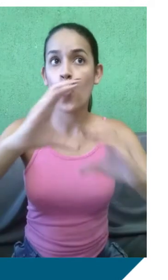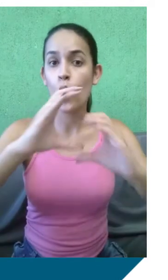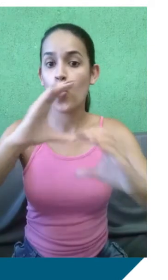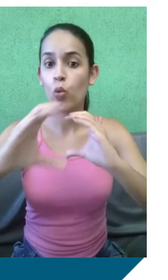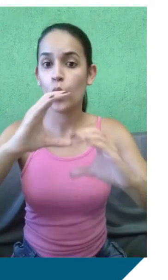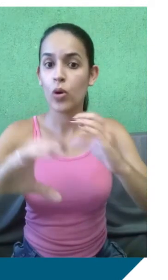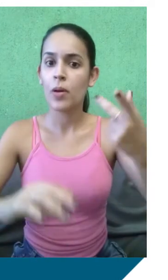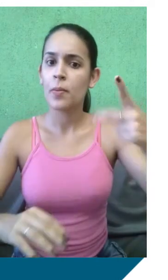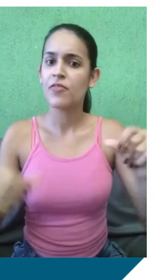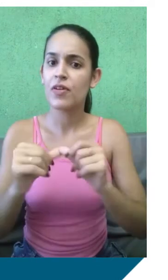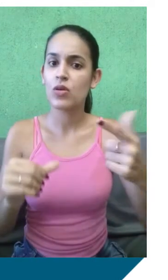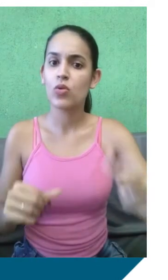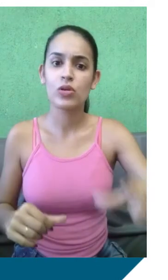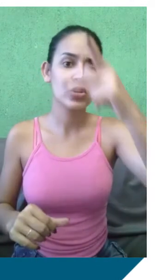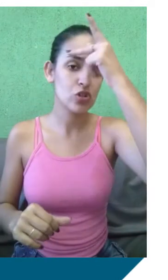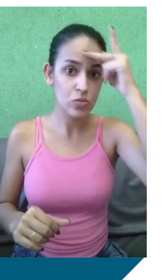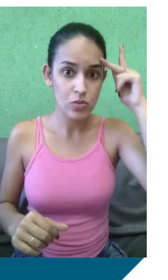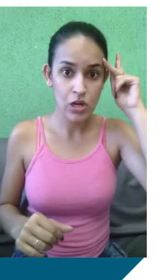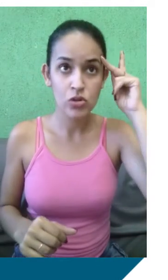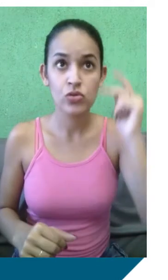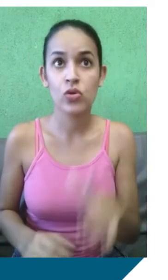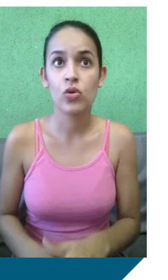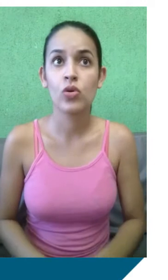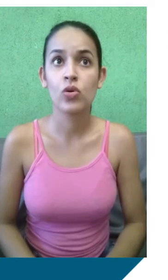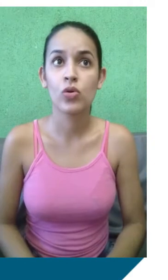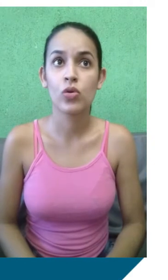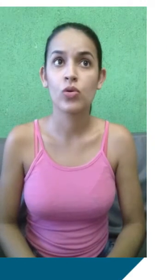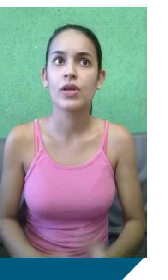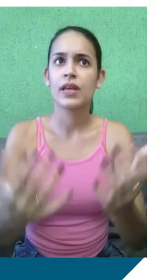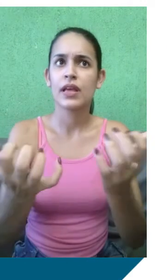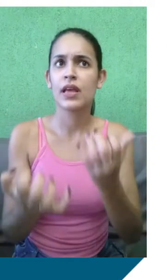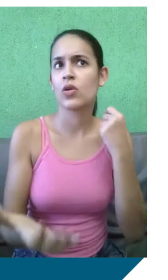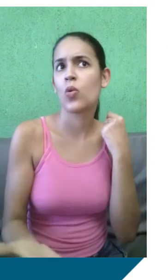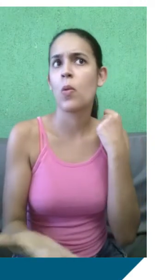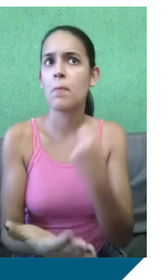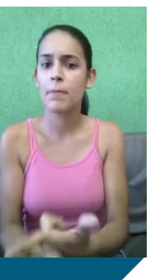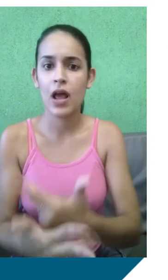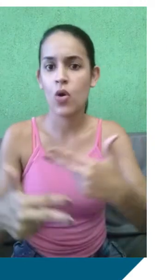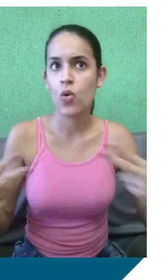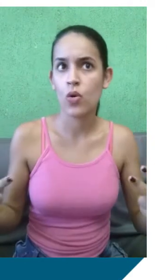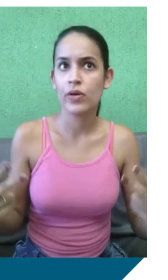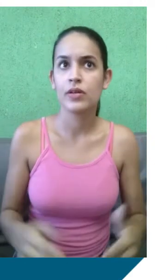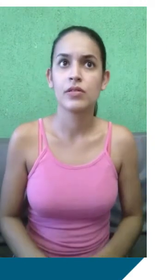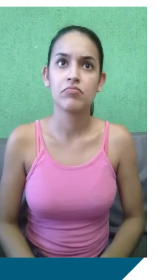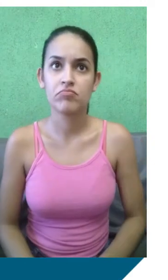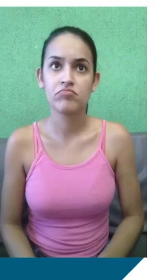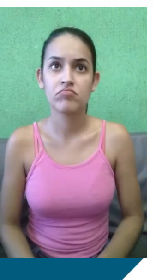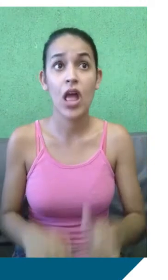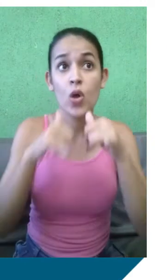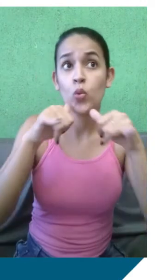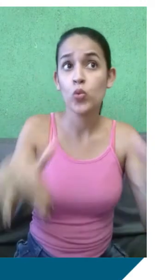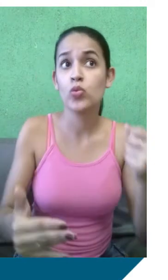para convencer o público a consumir um produto, serviço ou marca. Anúncios para a venda de